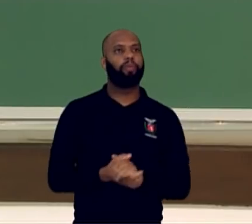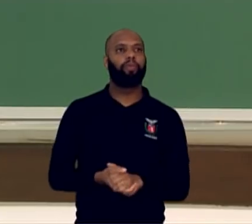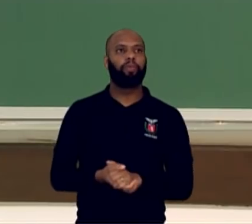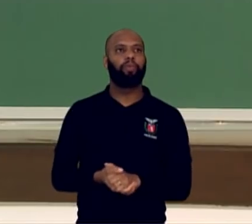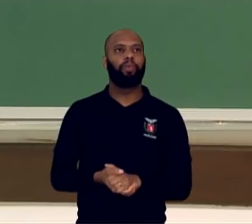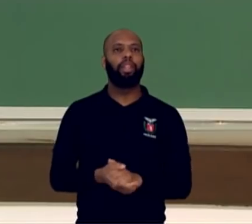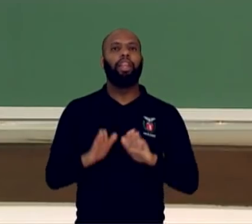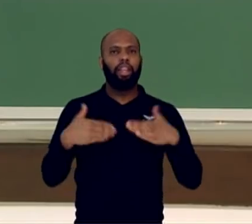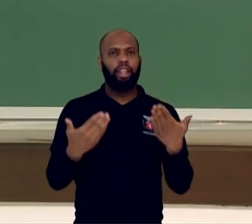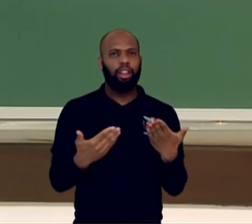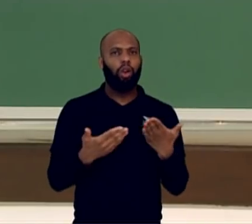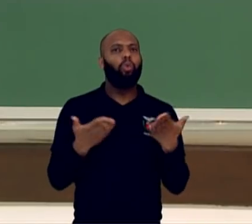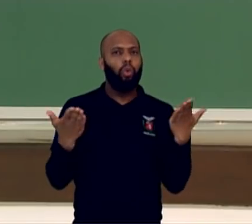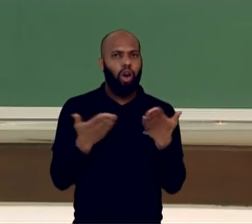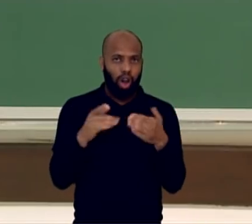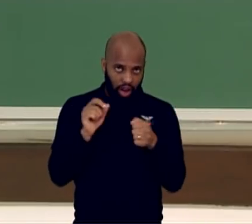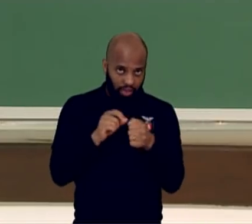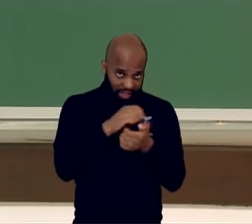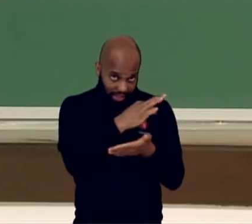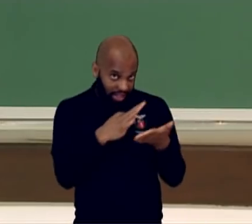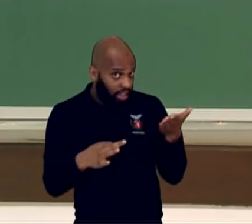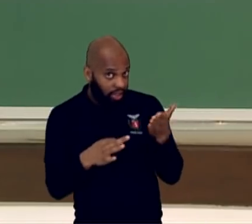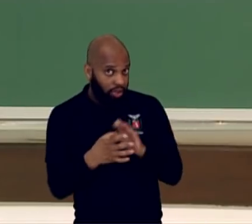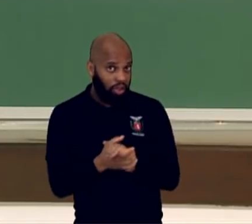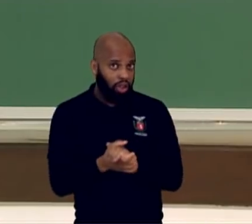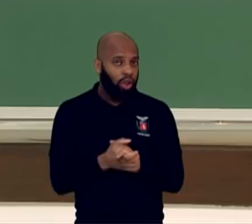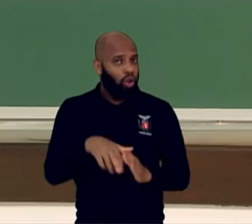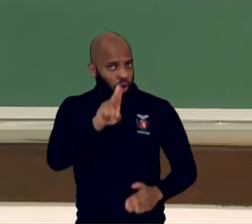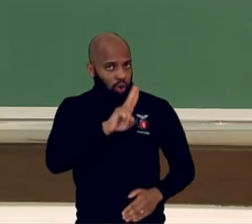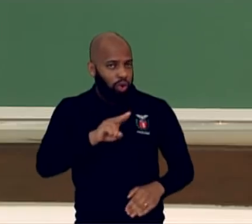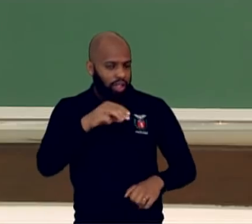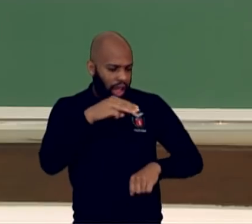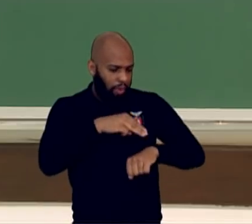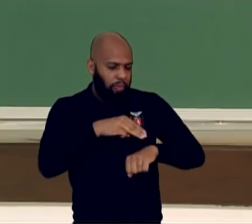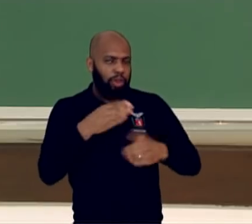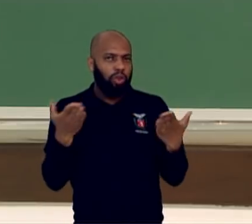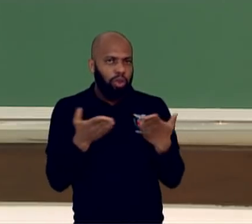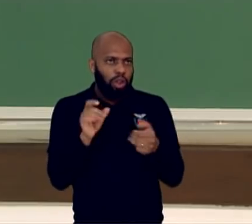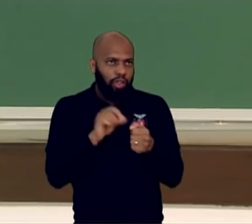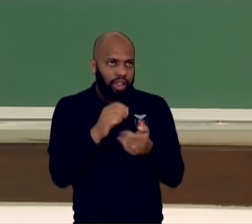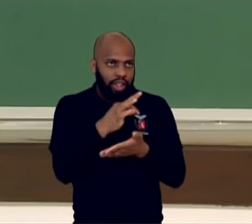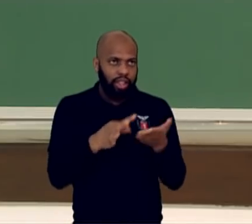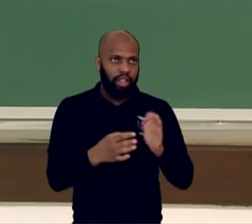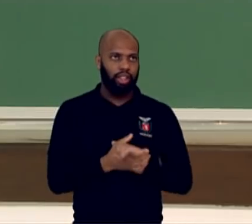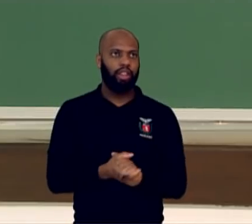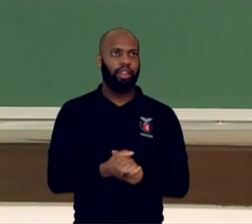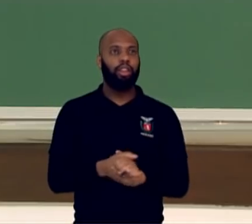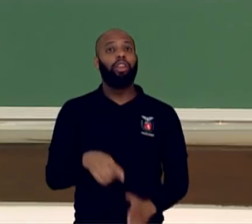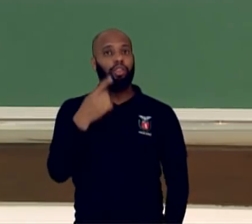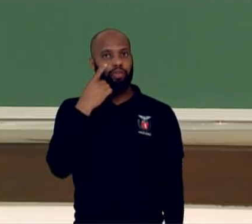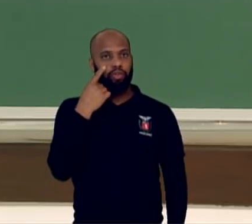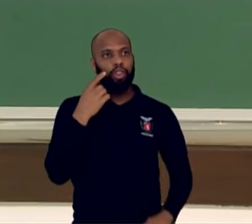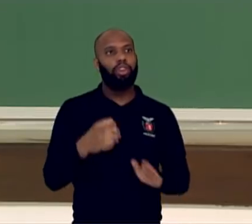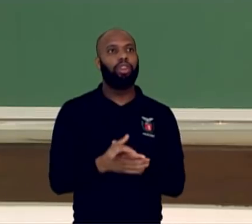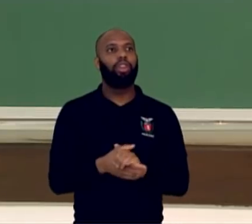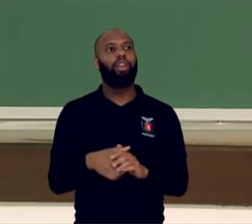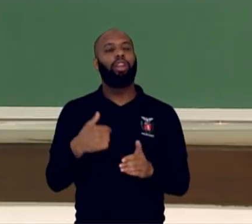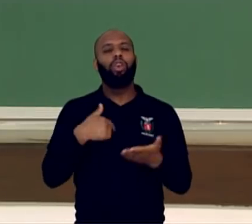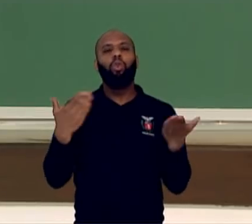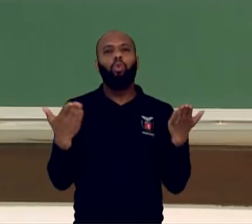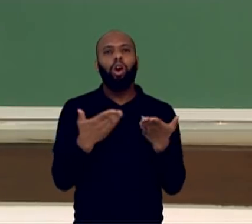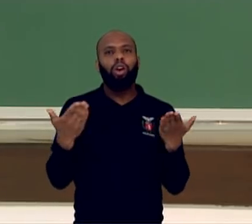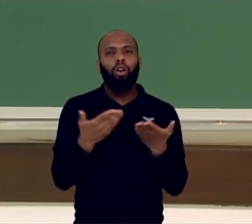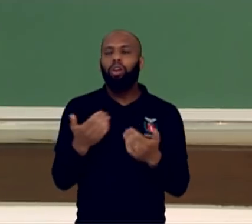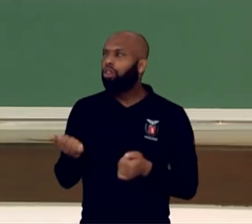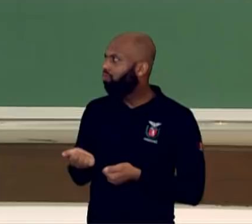E aí, vamos fazer o texto? Vamos usar esses minutos para fazer o texto, então. Observe, eu vou deixar